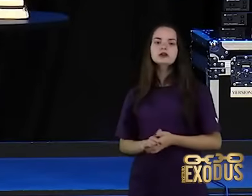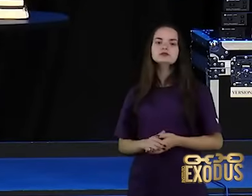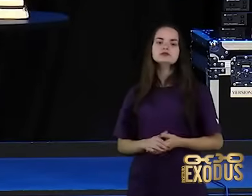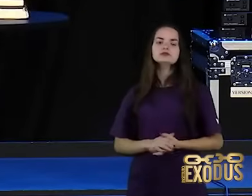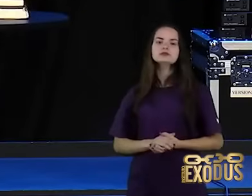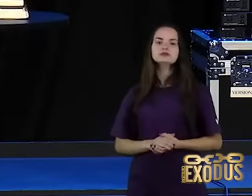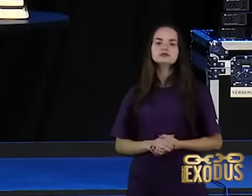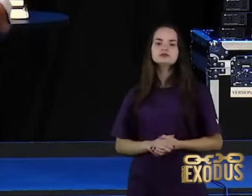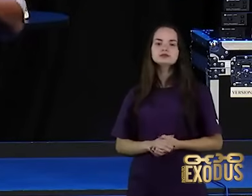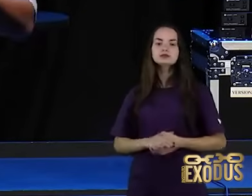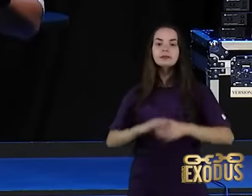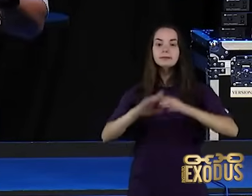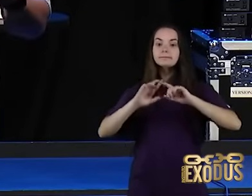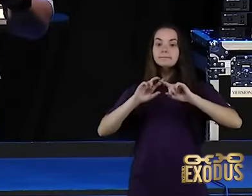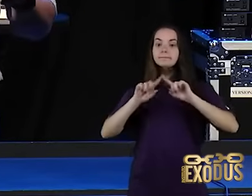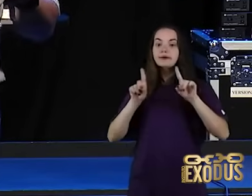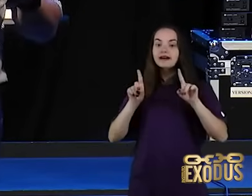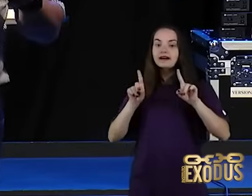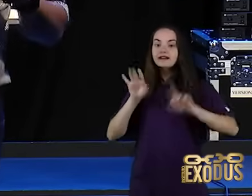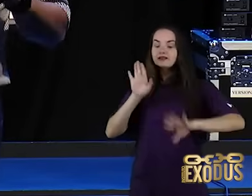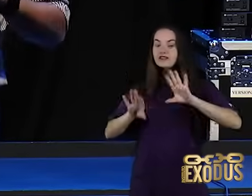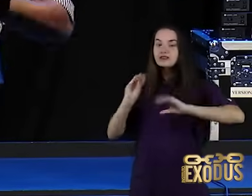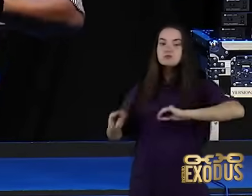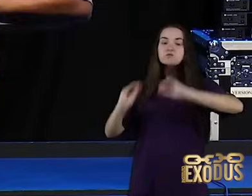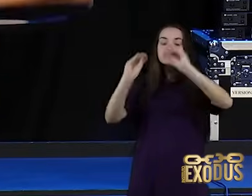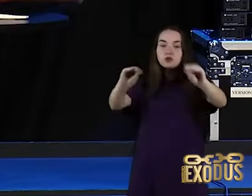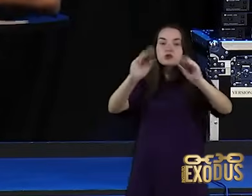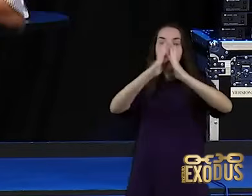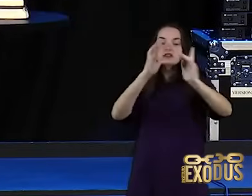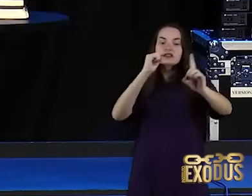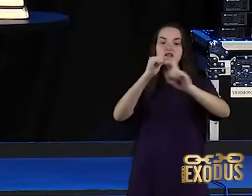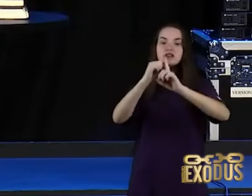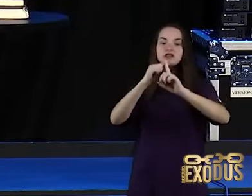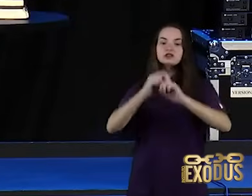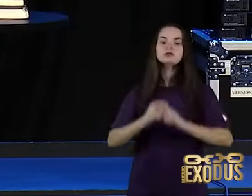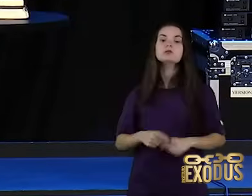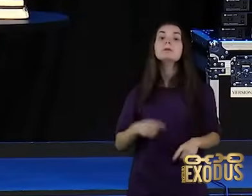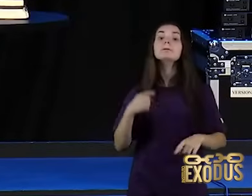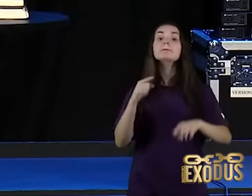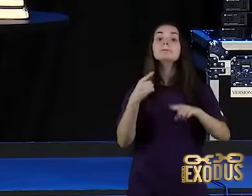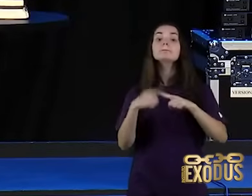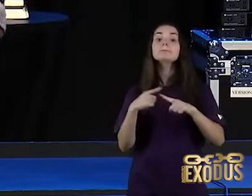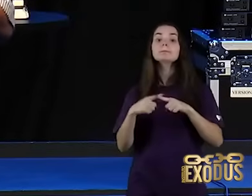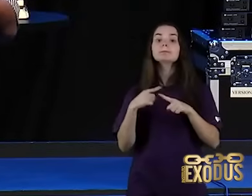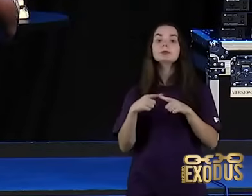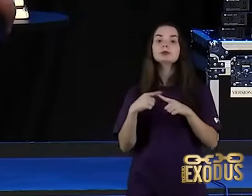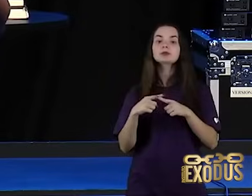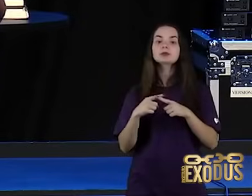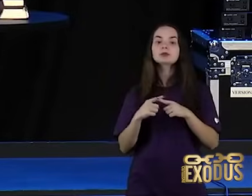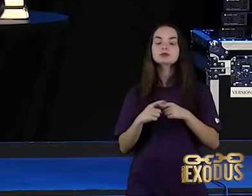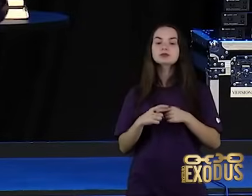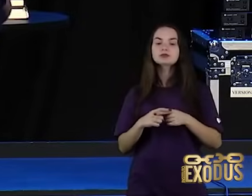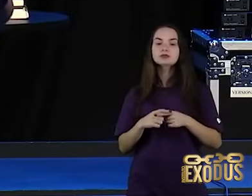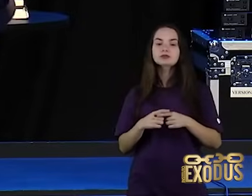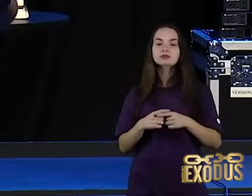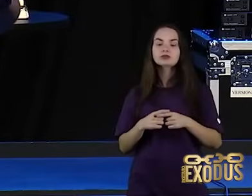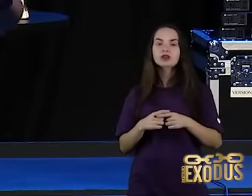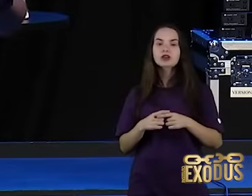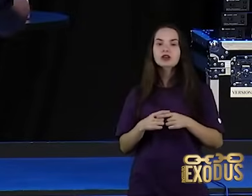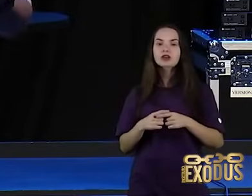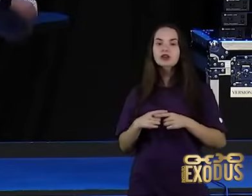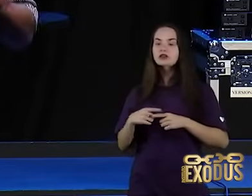mudaram mas tem muita gente que muda de igreja porque ela é saciada em tudo mas não produz